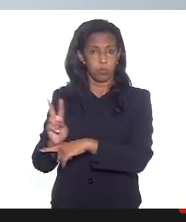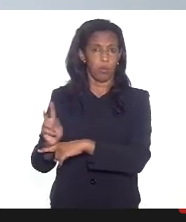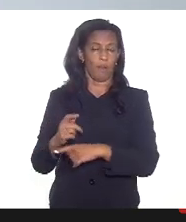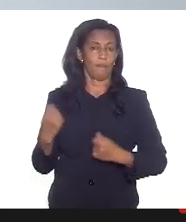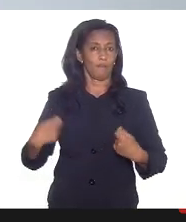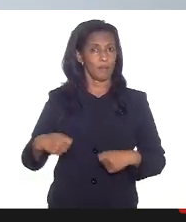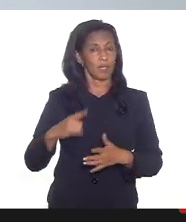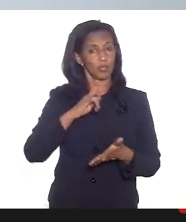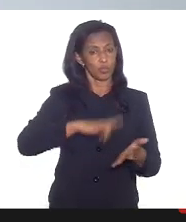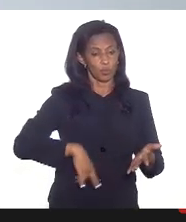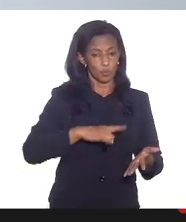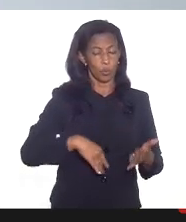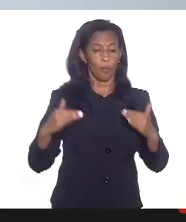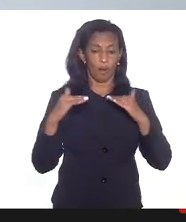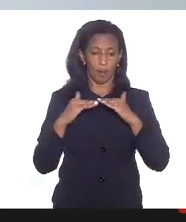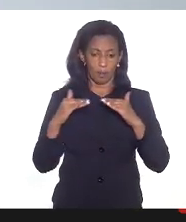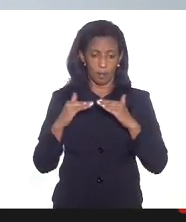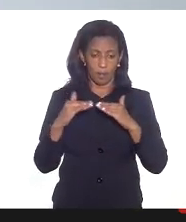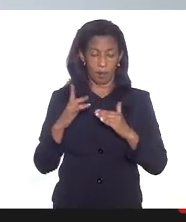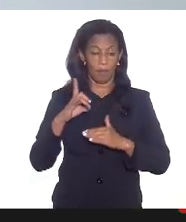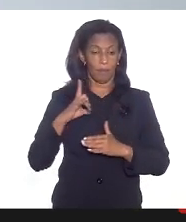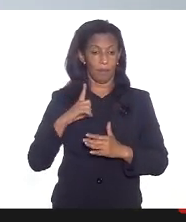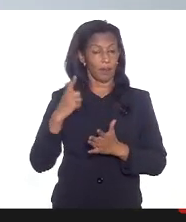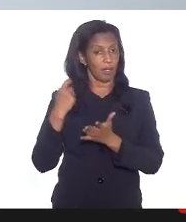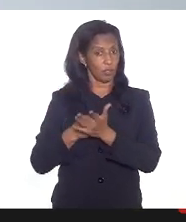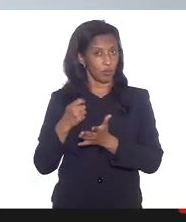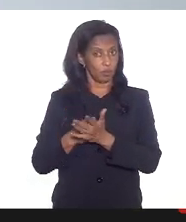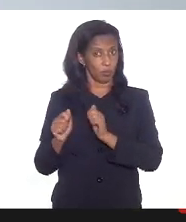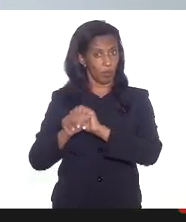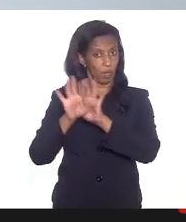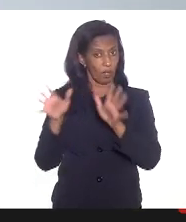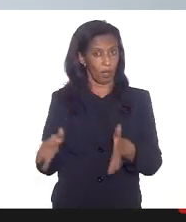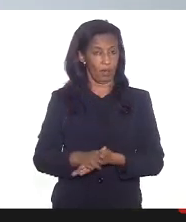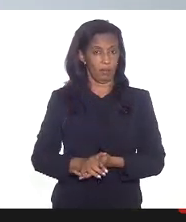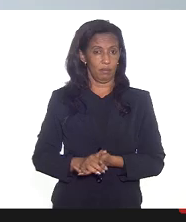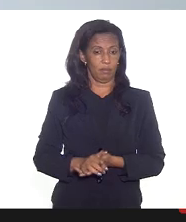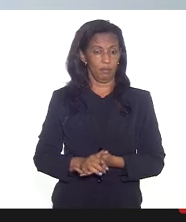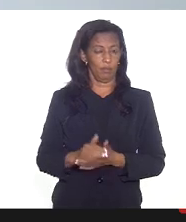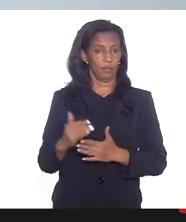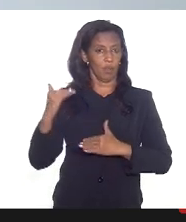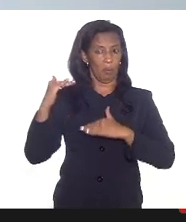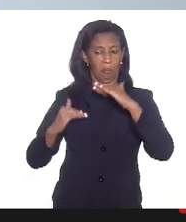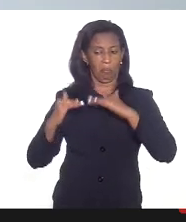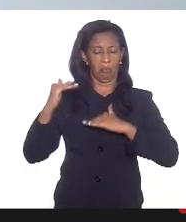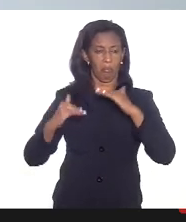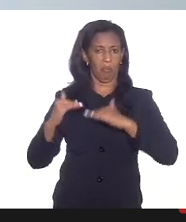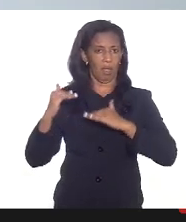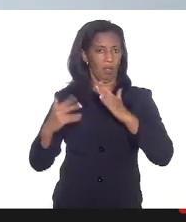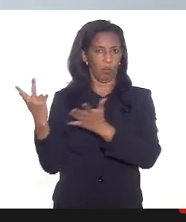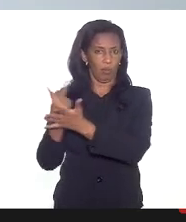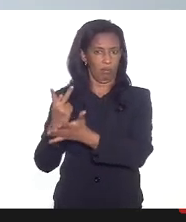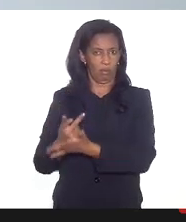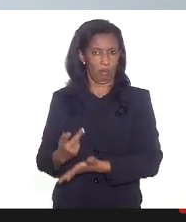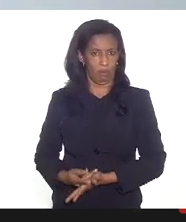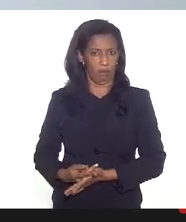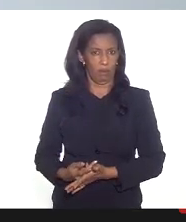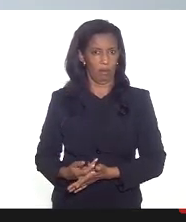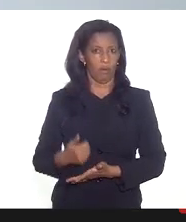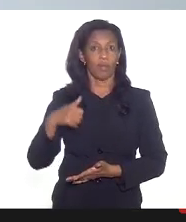precisa de documentos alinhados para a gente ter respaldo e claro não é Entrelinhas não pode ter subjetividade